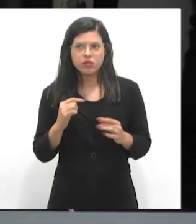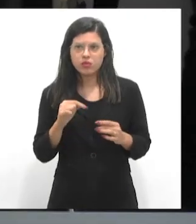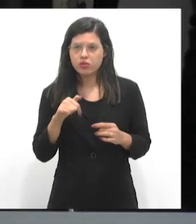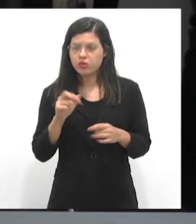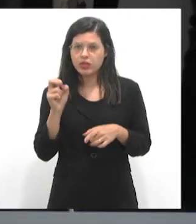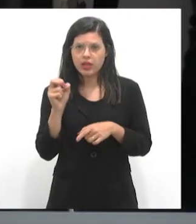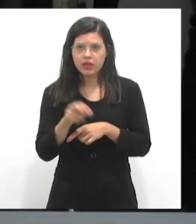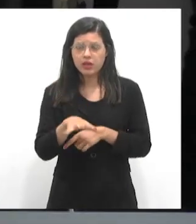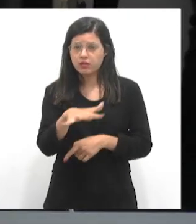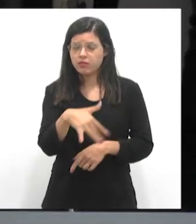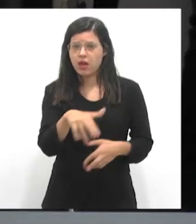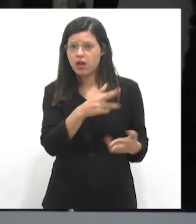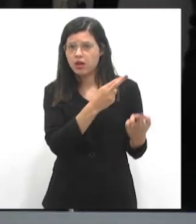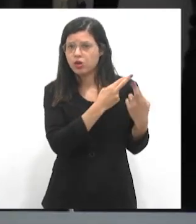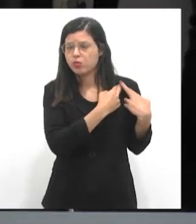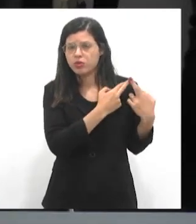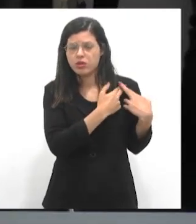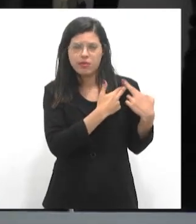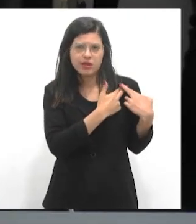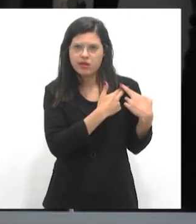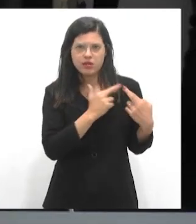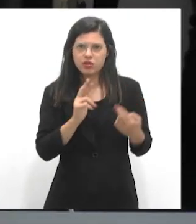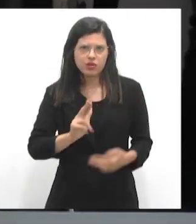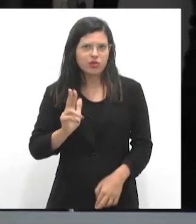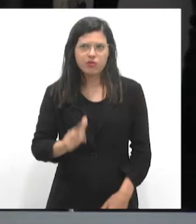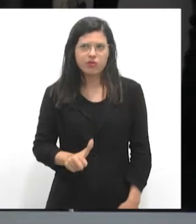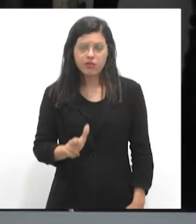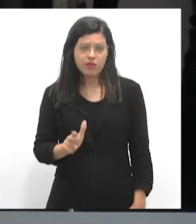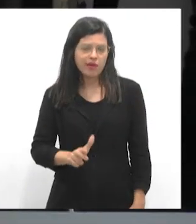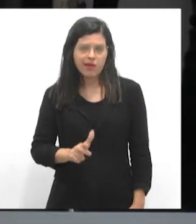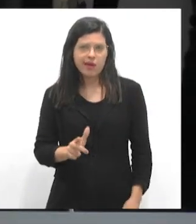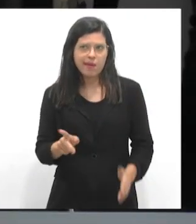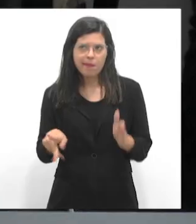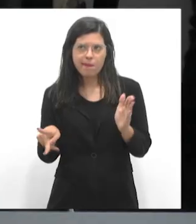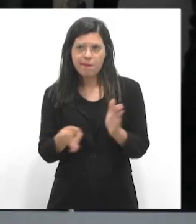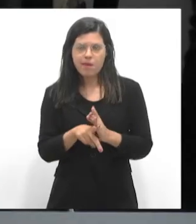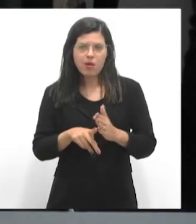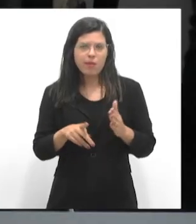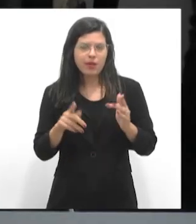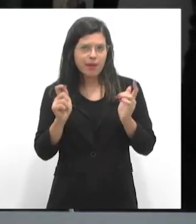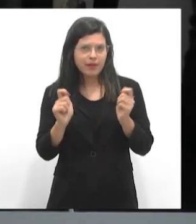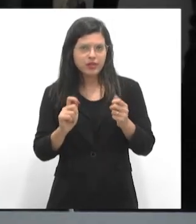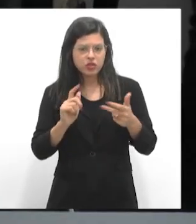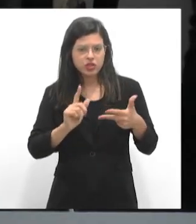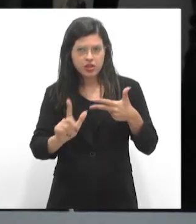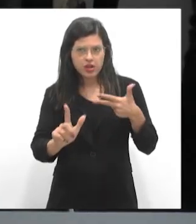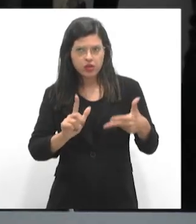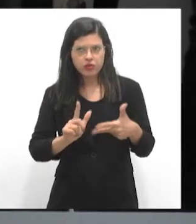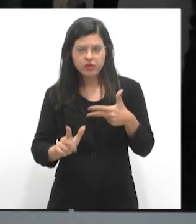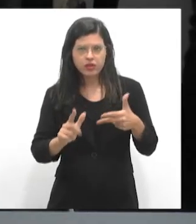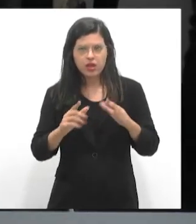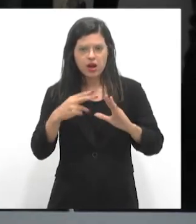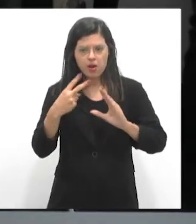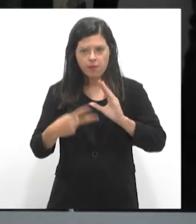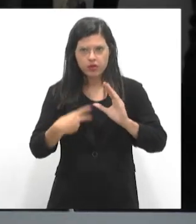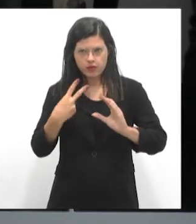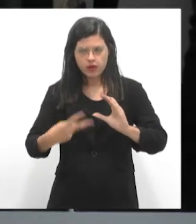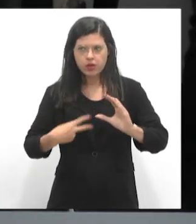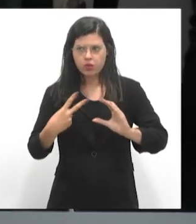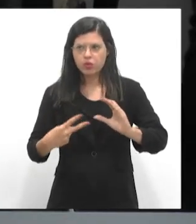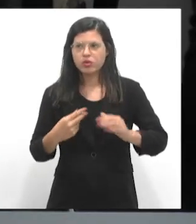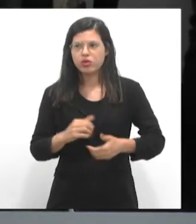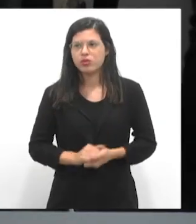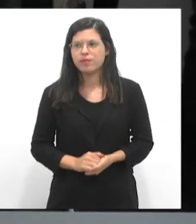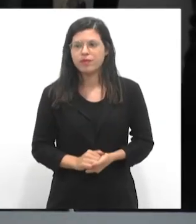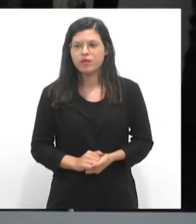de competência em relação à capacidade de legislar da Câmara de Vereadores.